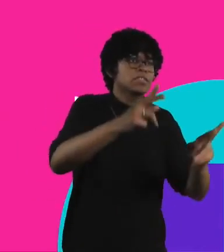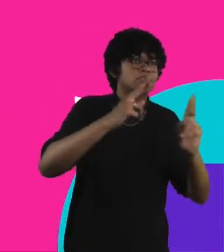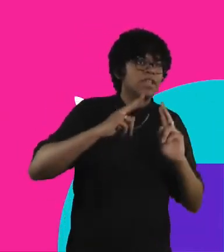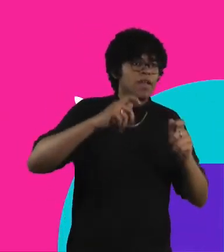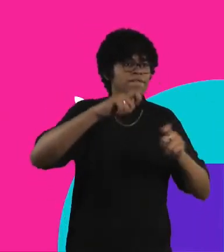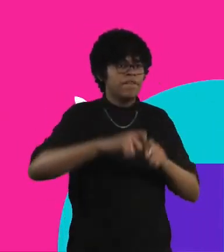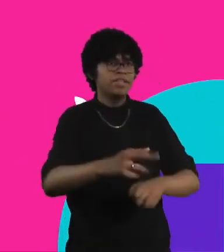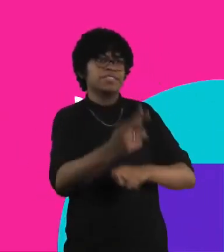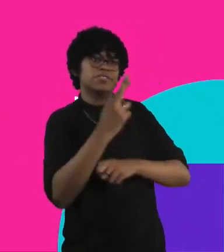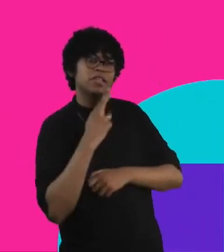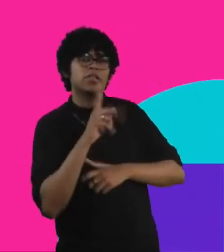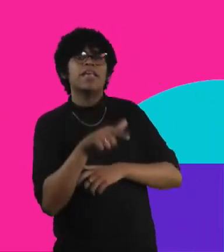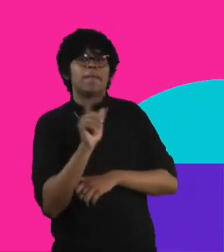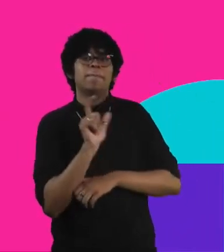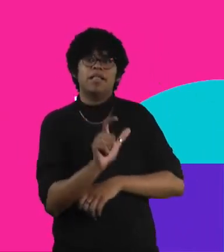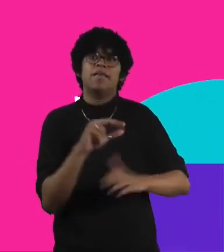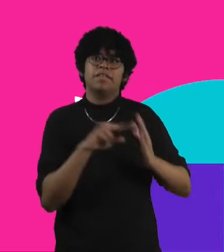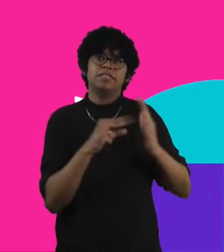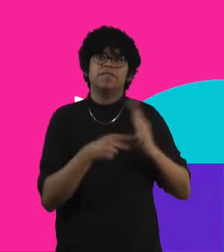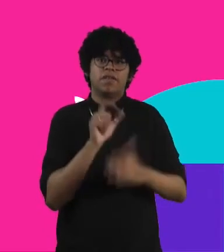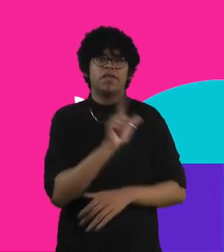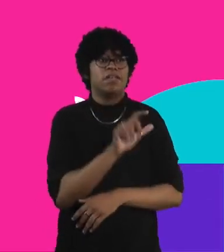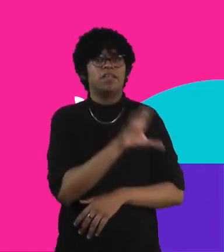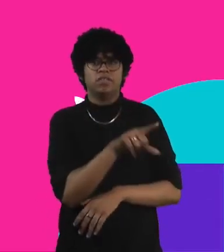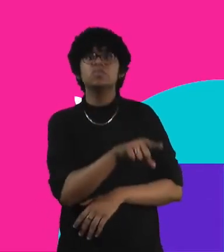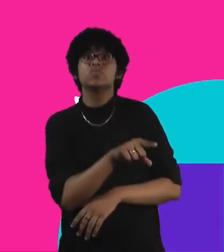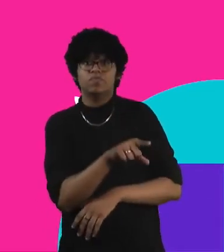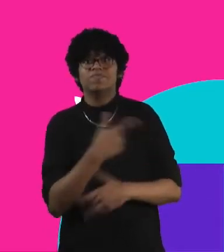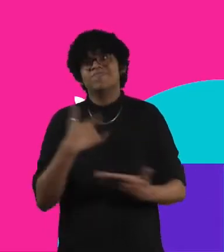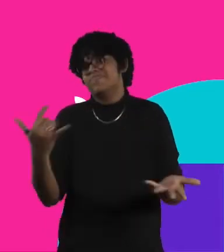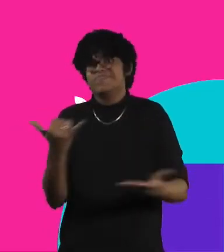e o significado da palavra impacto. Eu peço desculpas